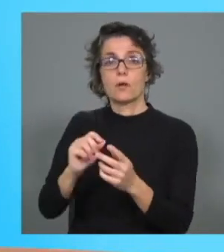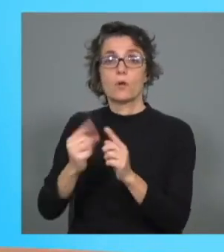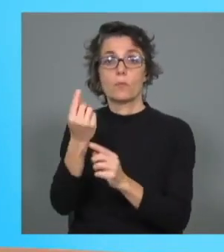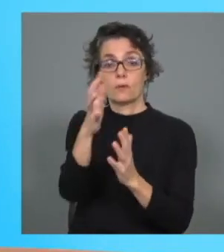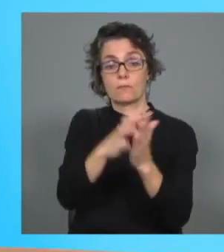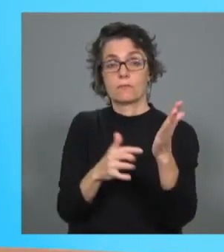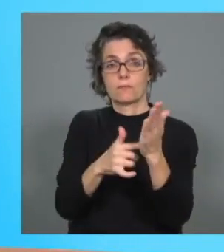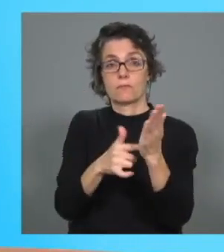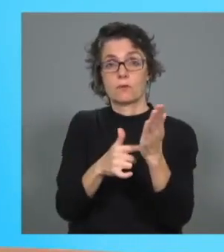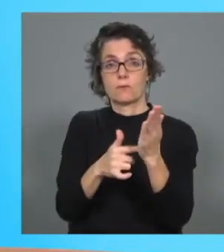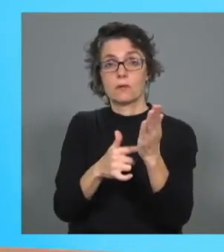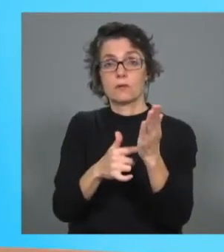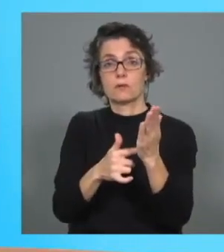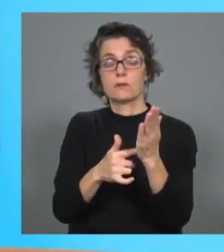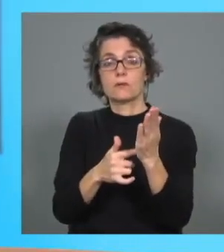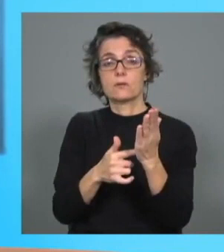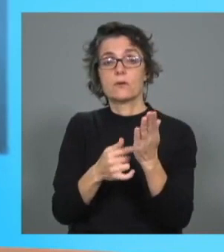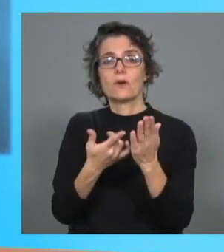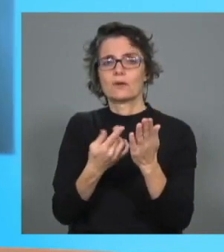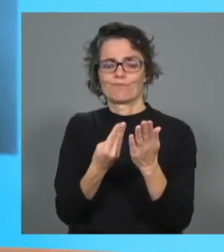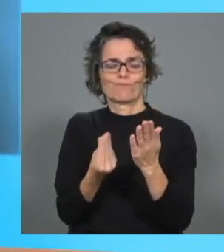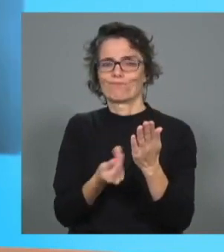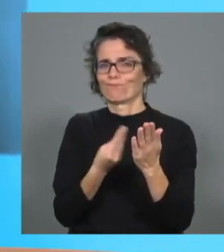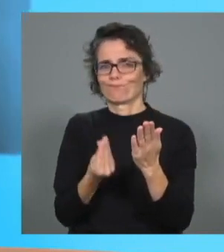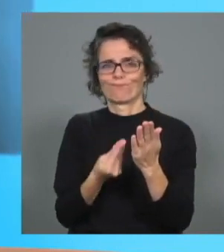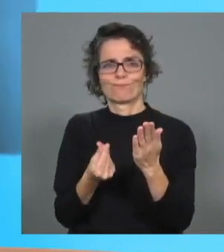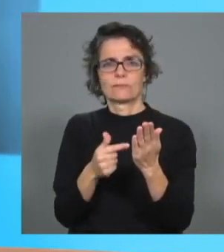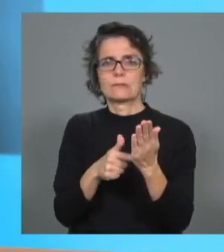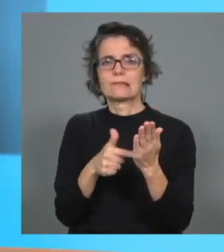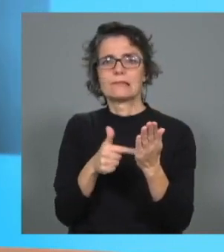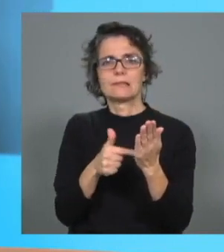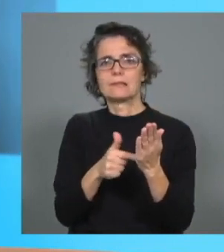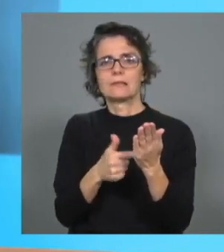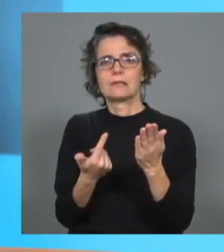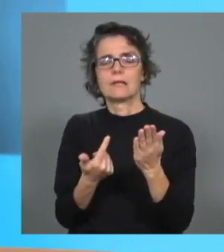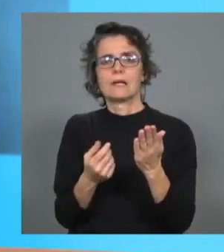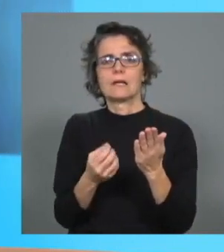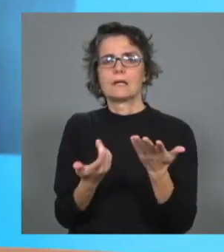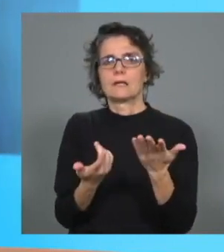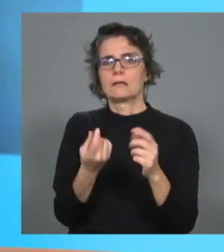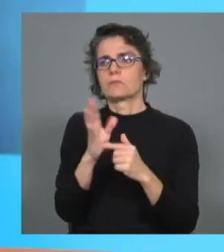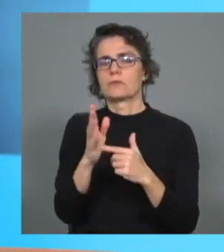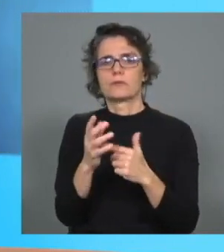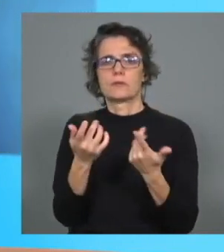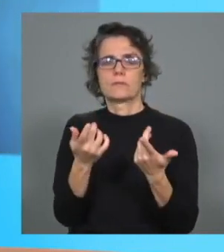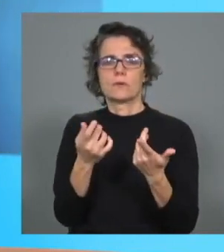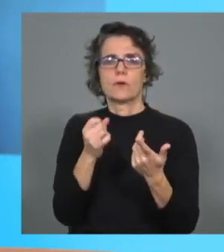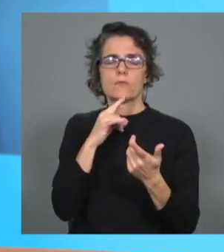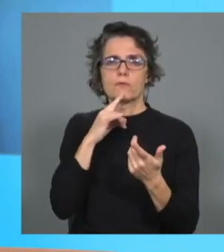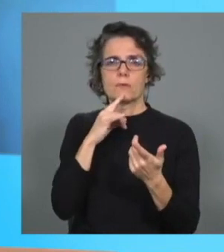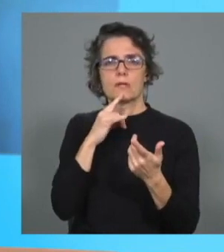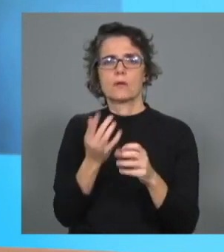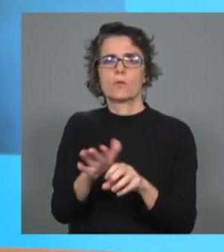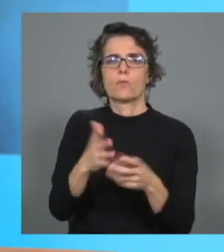apresentado era um draft verdadeiramente miserável, em que não só não havia lugar para as perdas e danos, como também havia